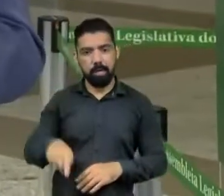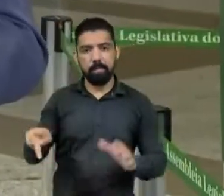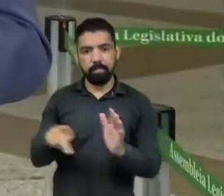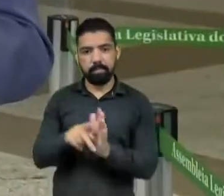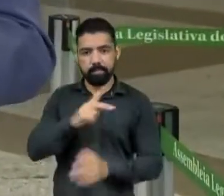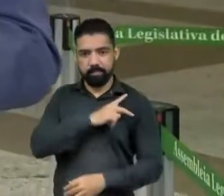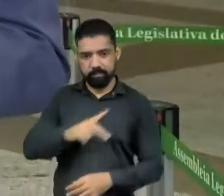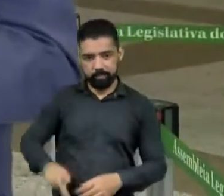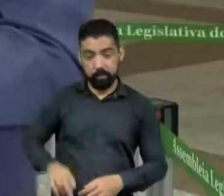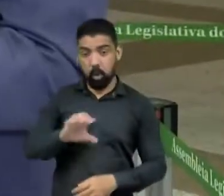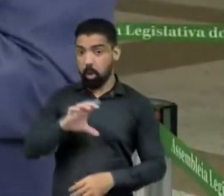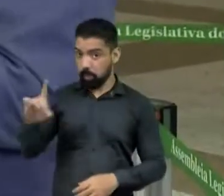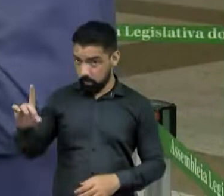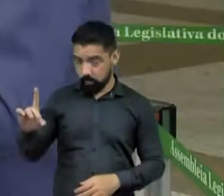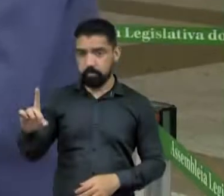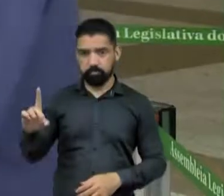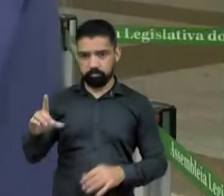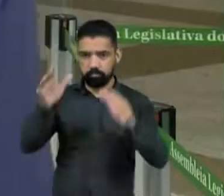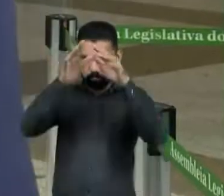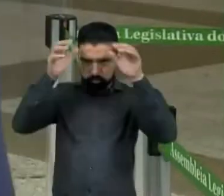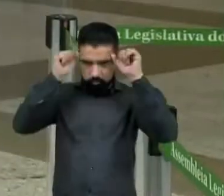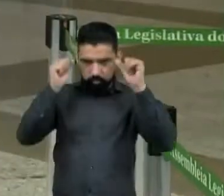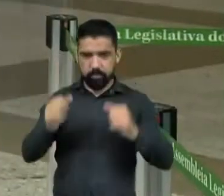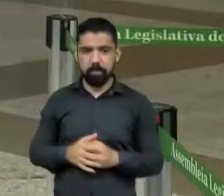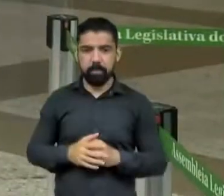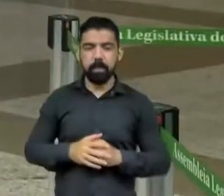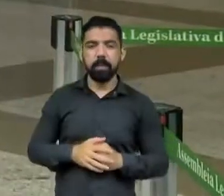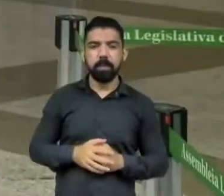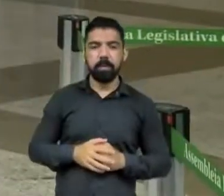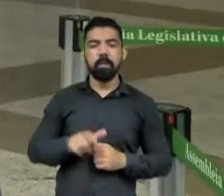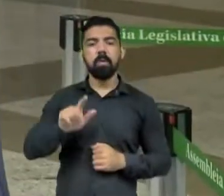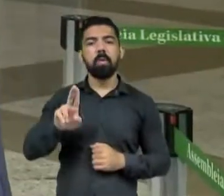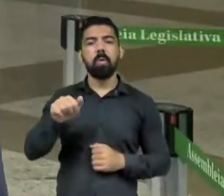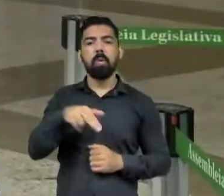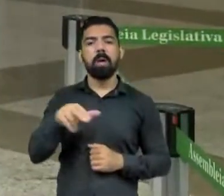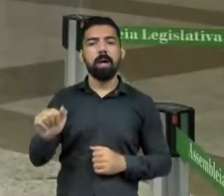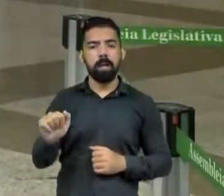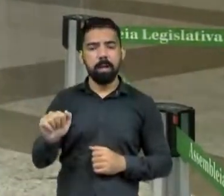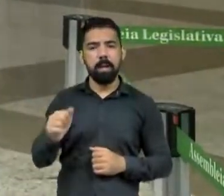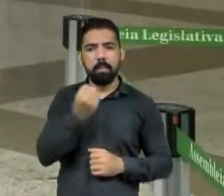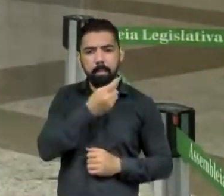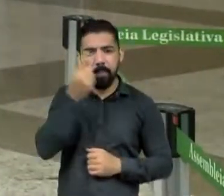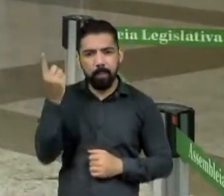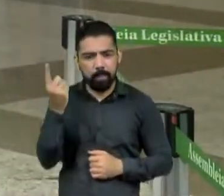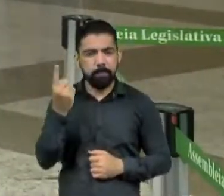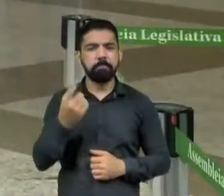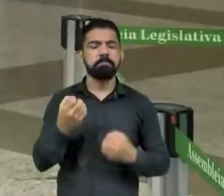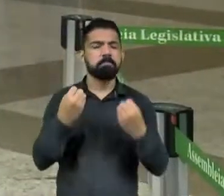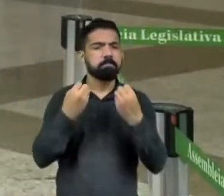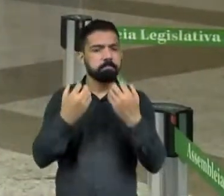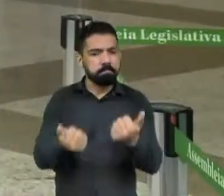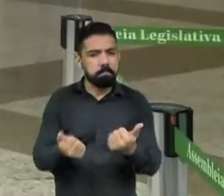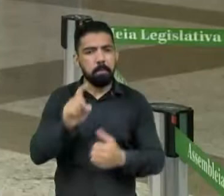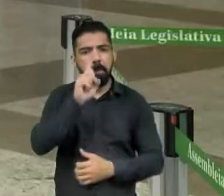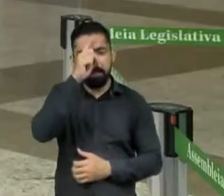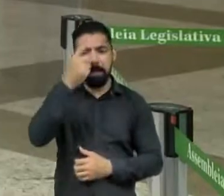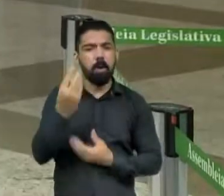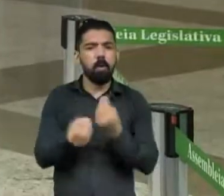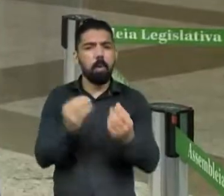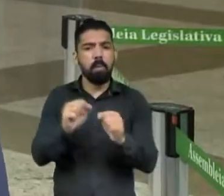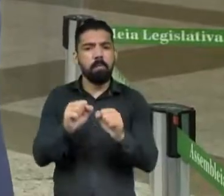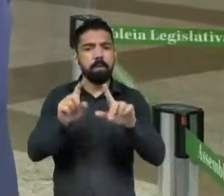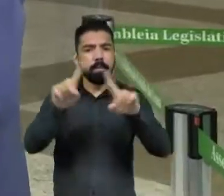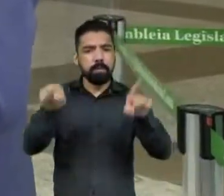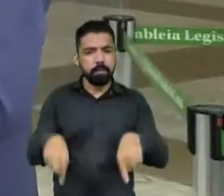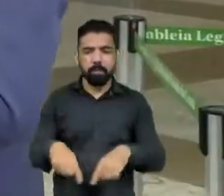Social da Assembleia Legislativa. Luana, bom dia. Que bela ideia, não é? A Leitura Liberta, como é que vai ser feita a campanha? Olá,